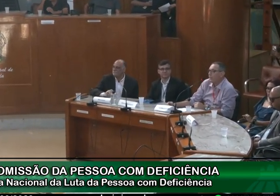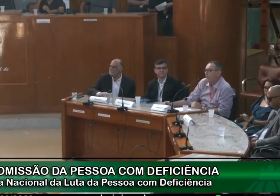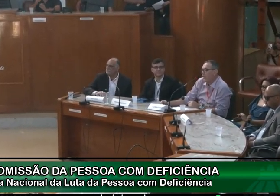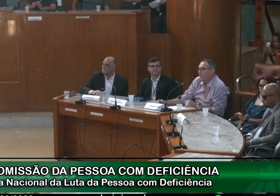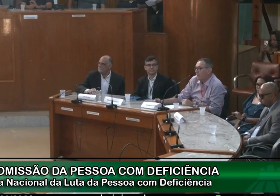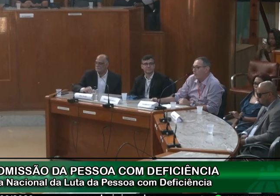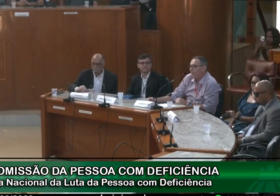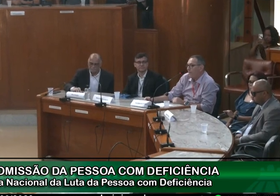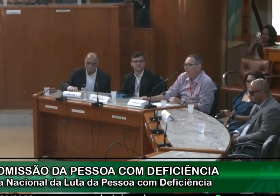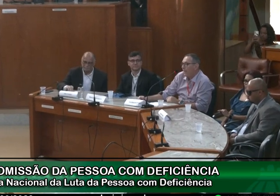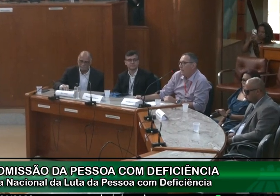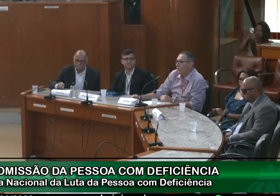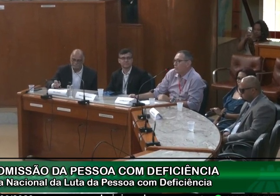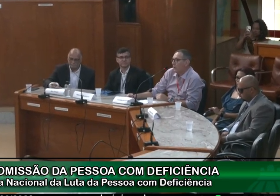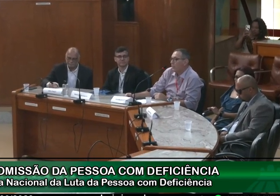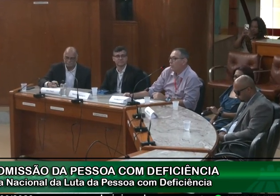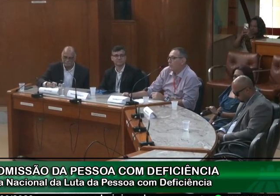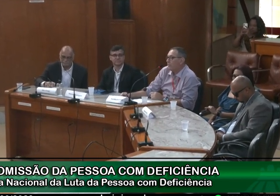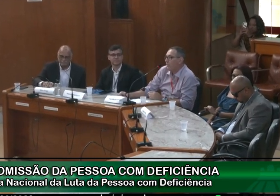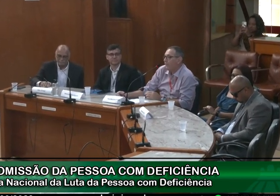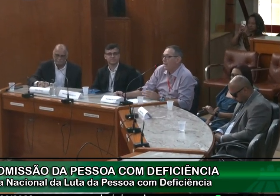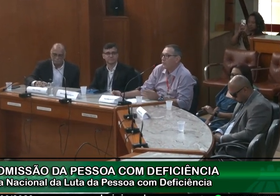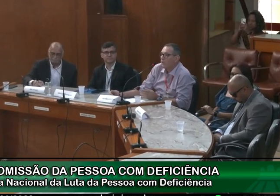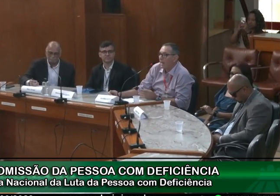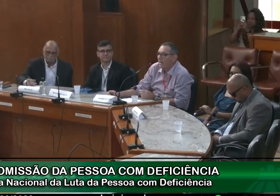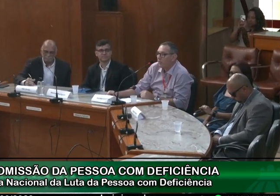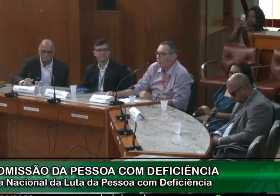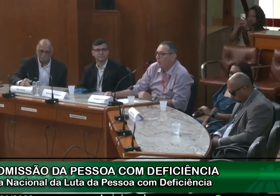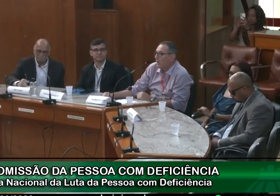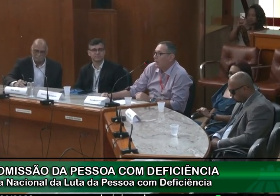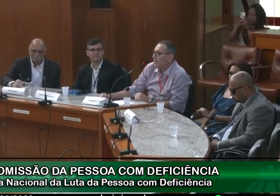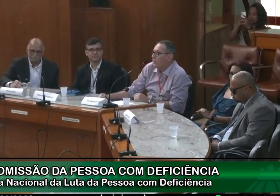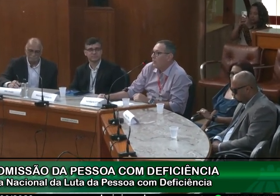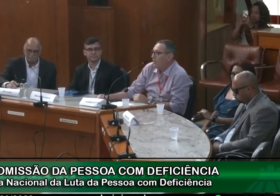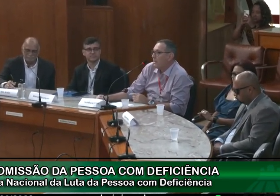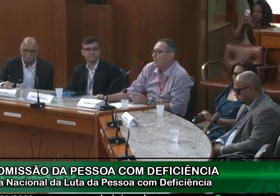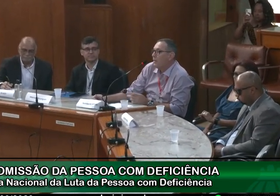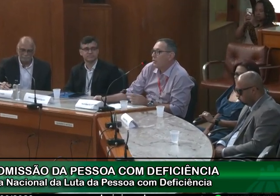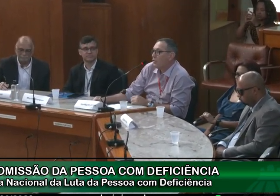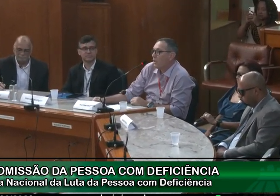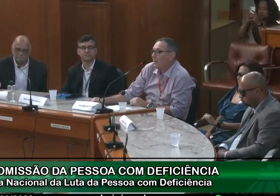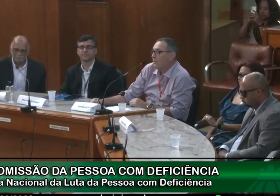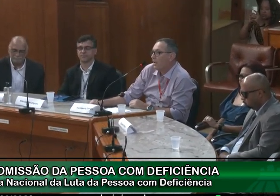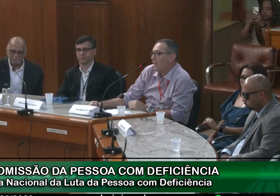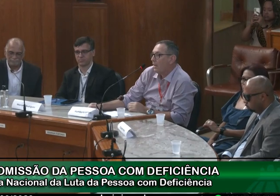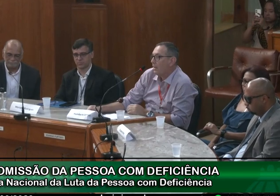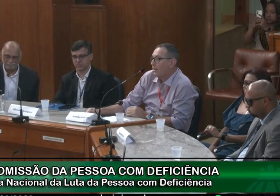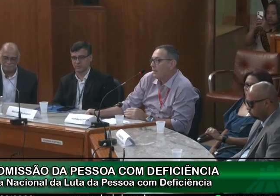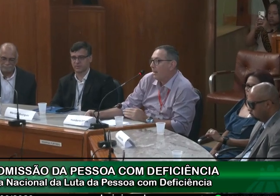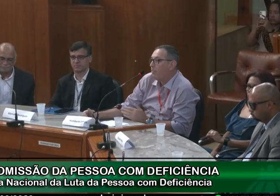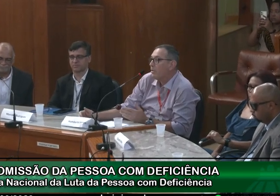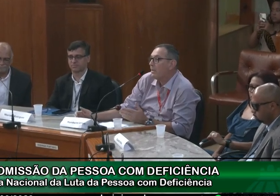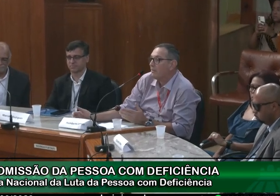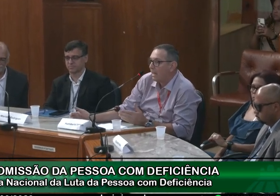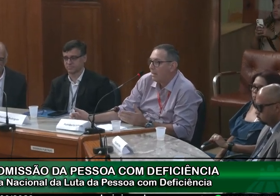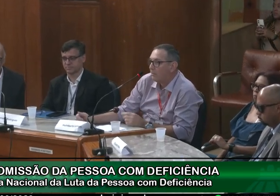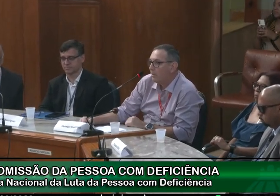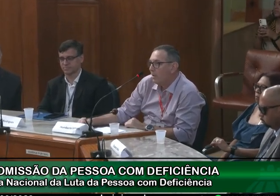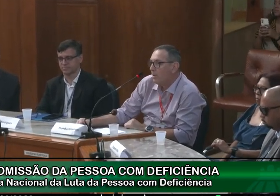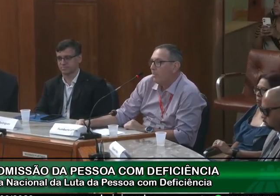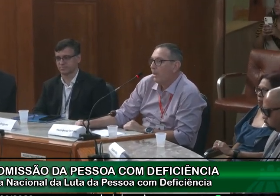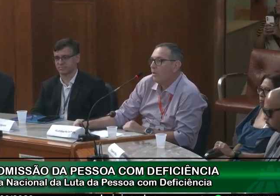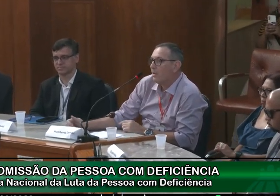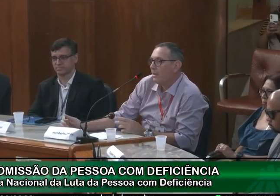também as suas famílias. Nós temos diversos casos de PCDs que já se